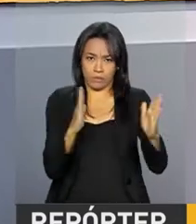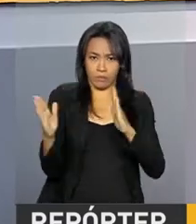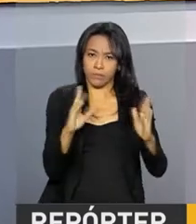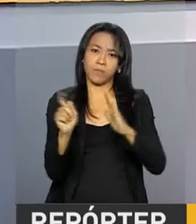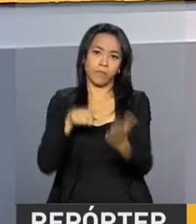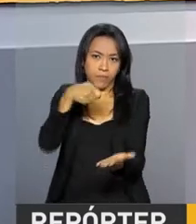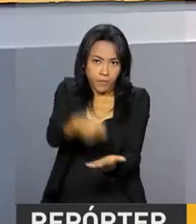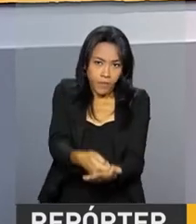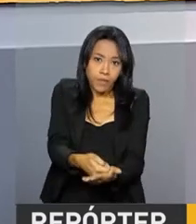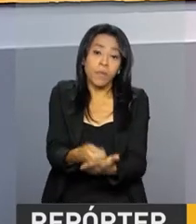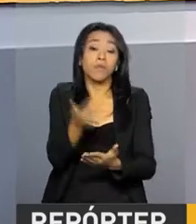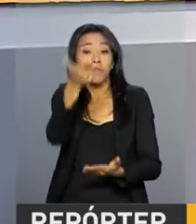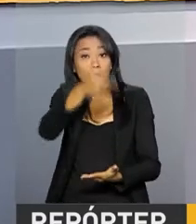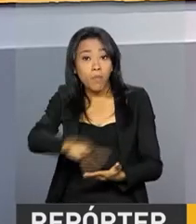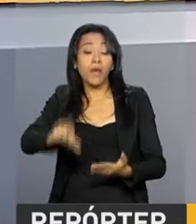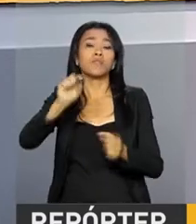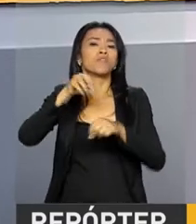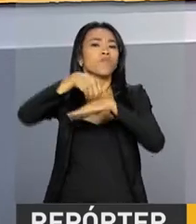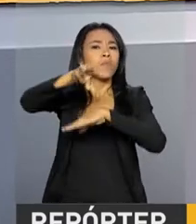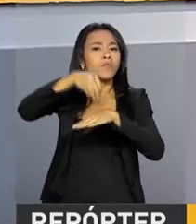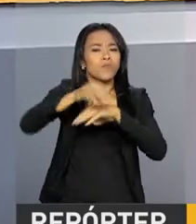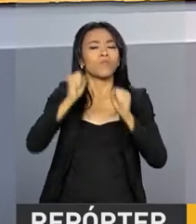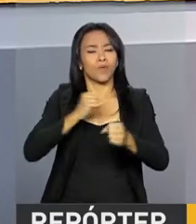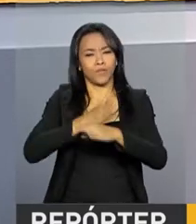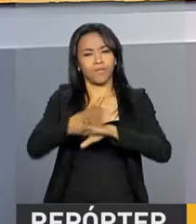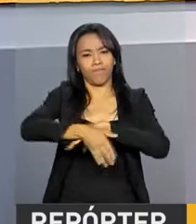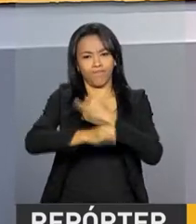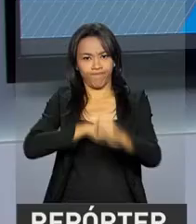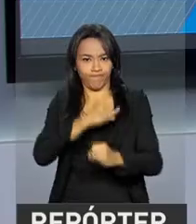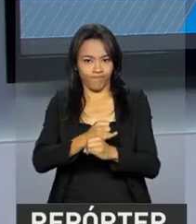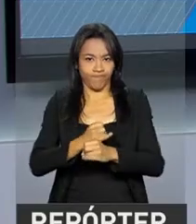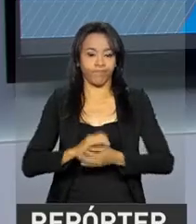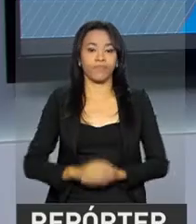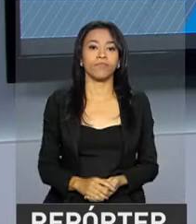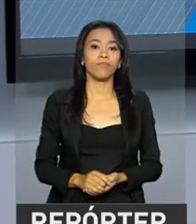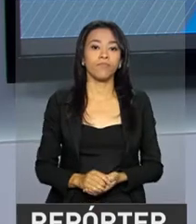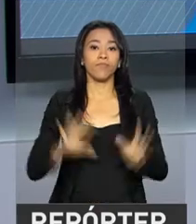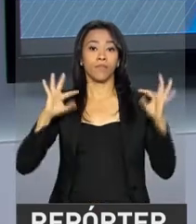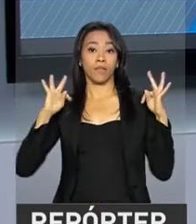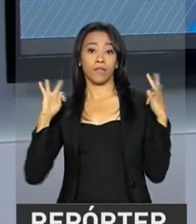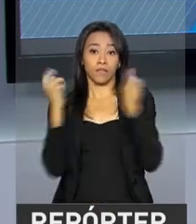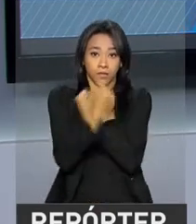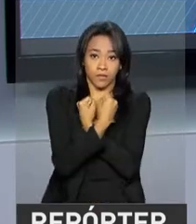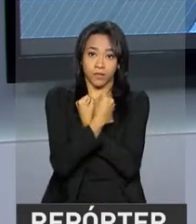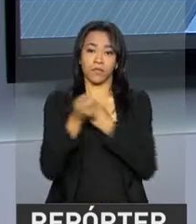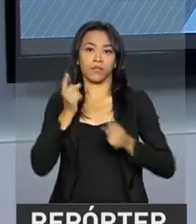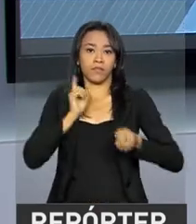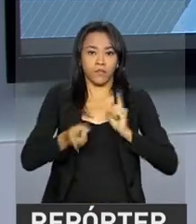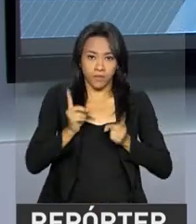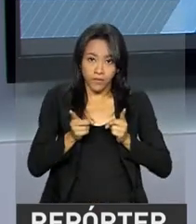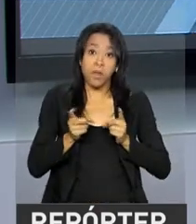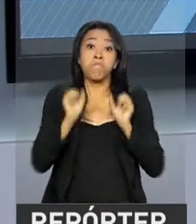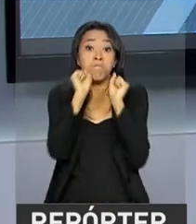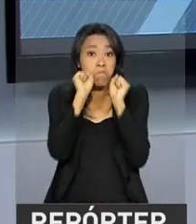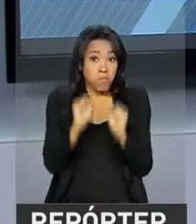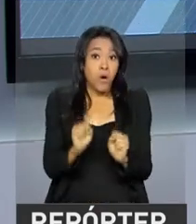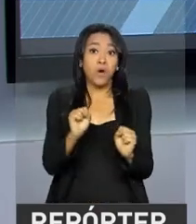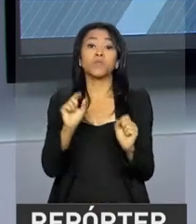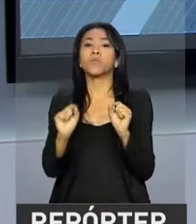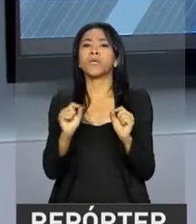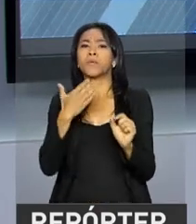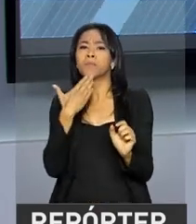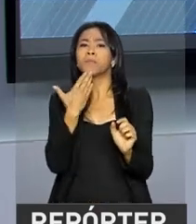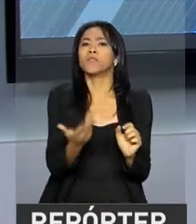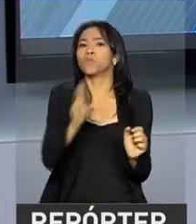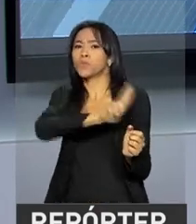pagamento mais informações na internet e transexuais e travestis podem solicitar a